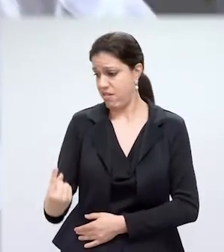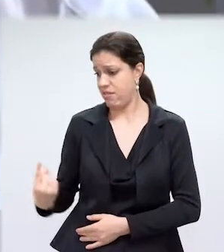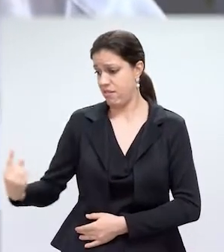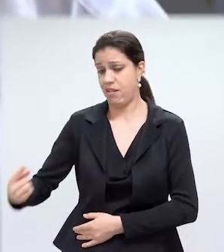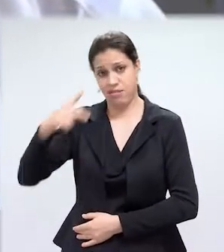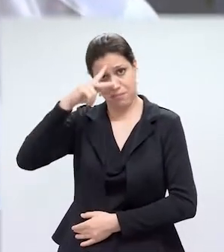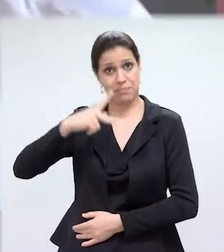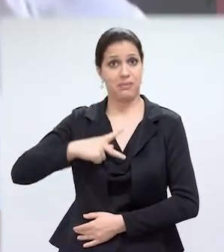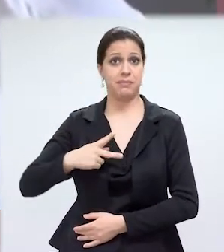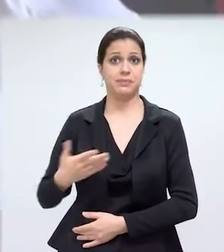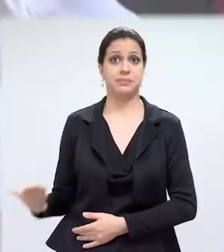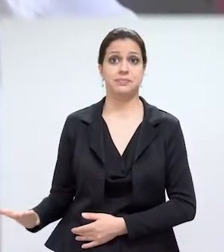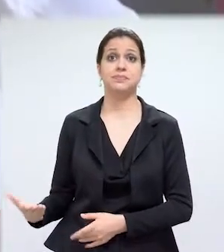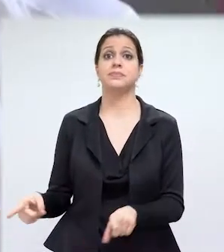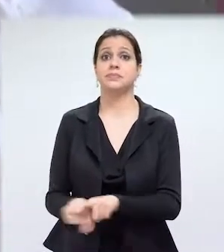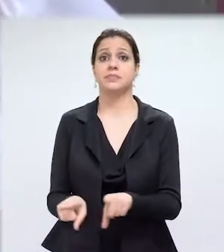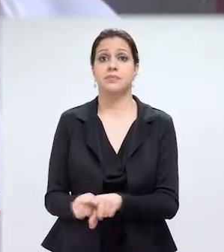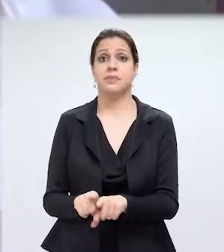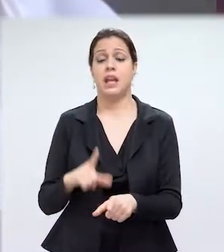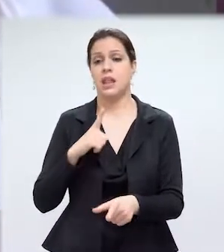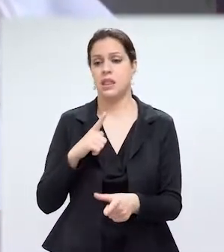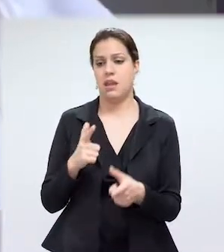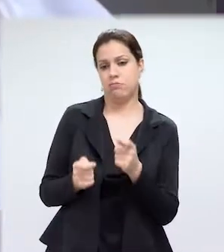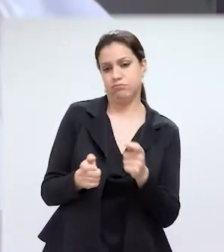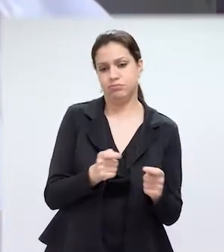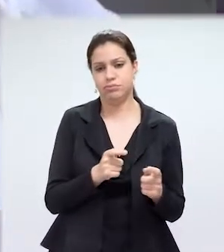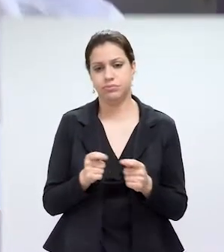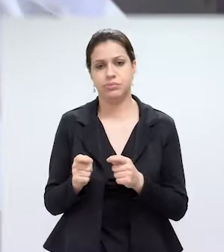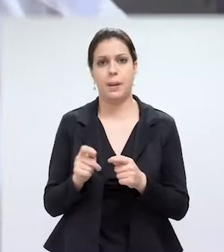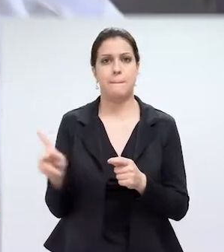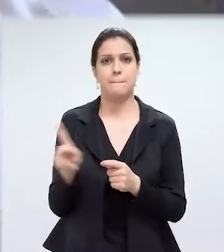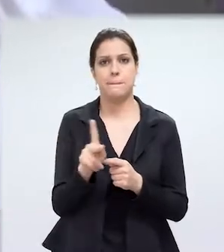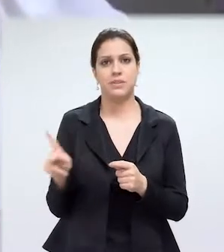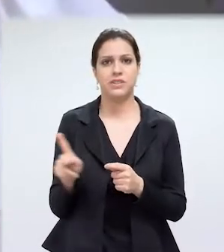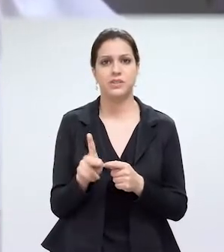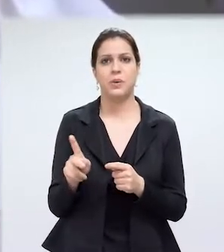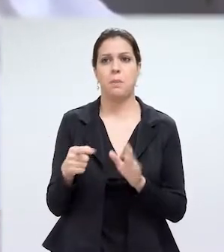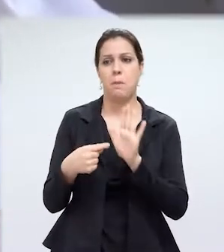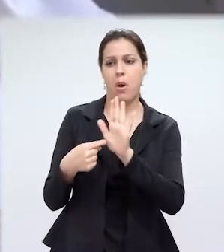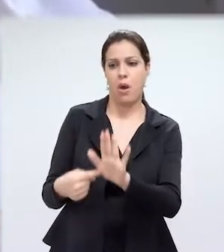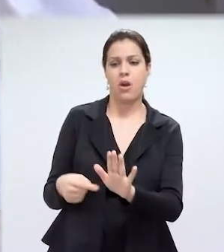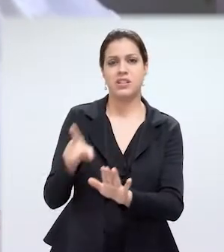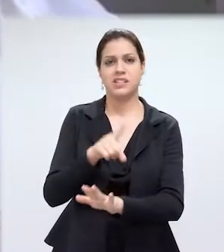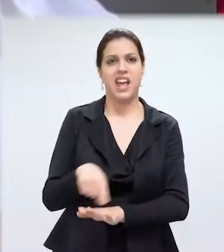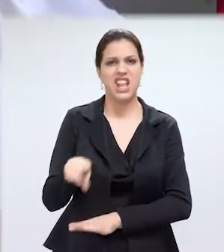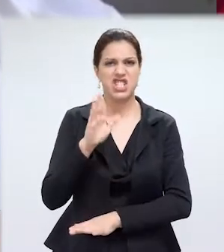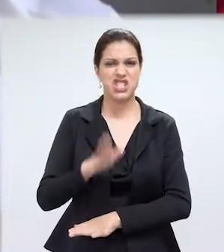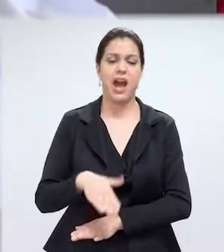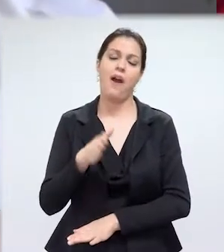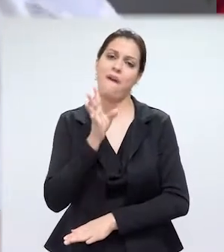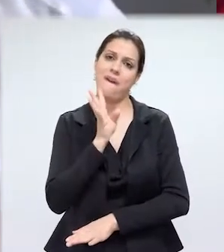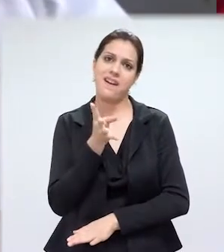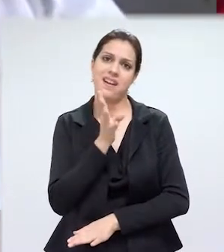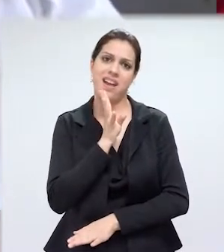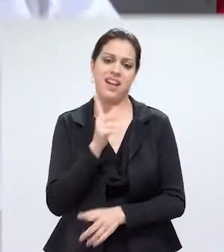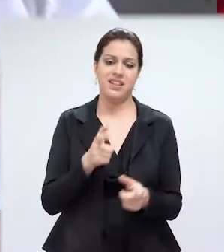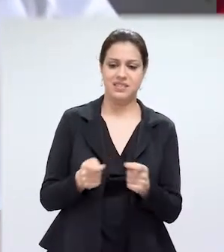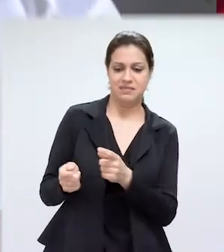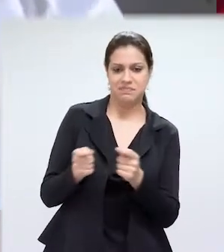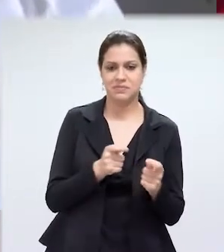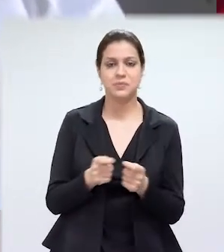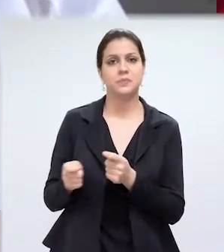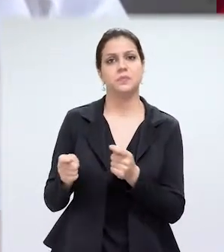crianças, muitas vezes, cada um já tem o seu tablet, né? Tem os jogos que os professores, às vezes, passam e